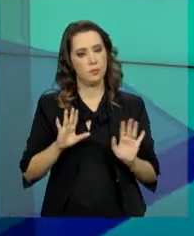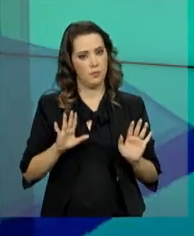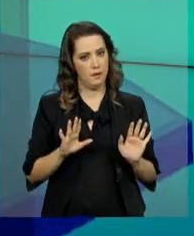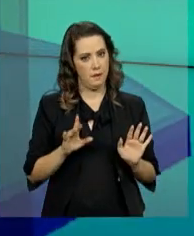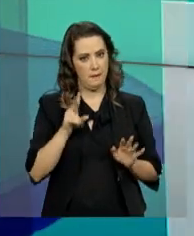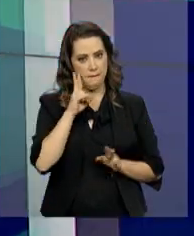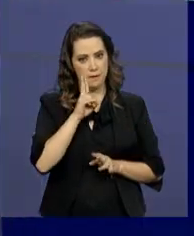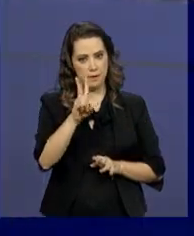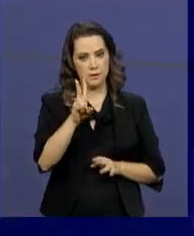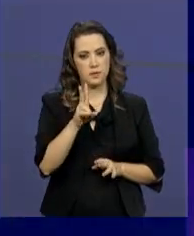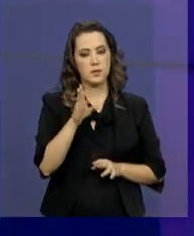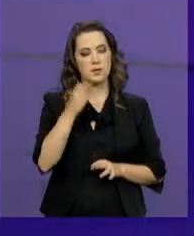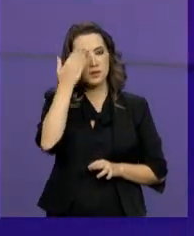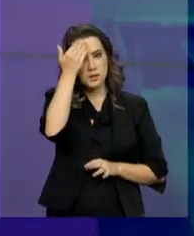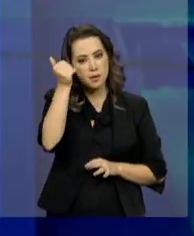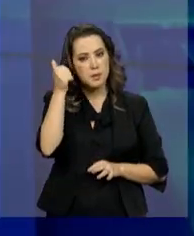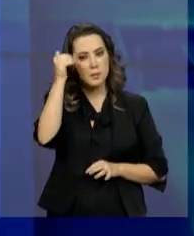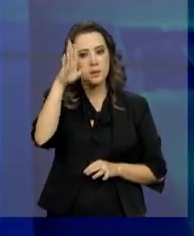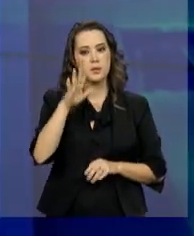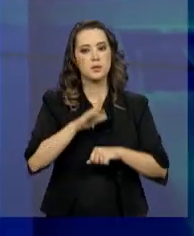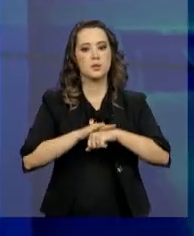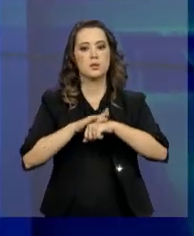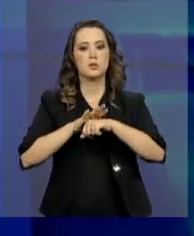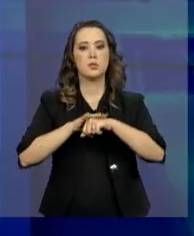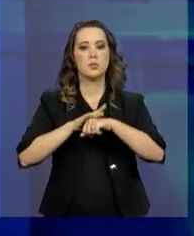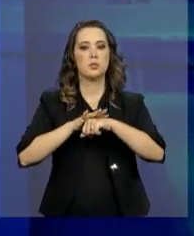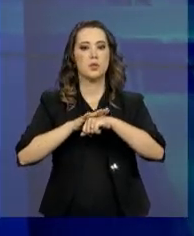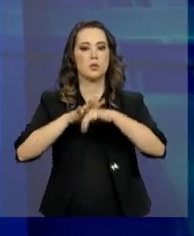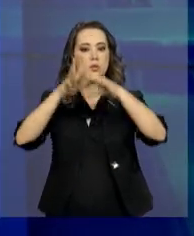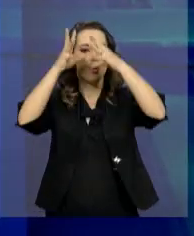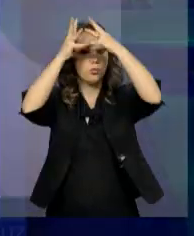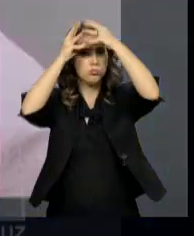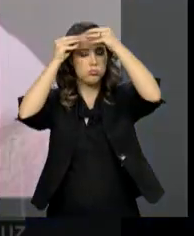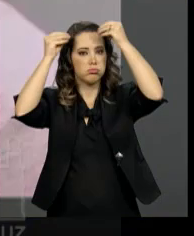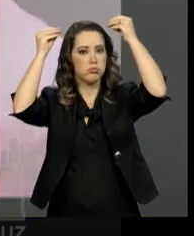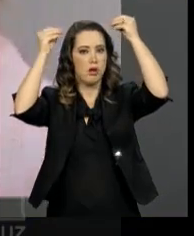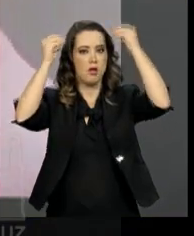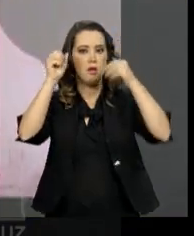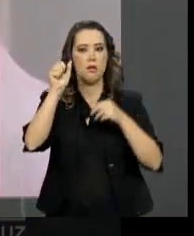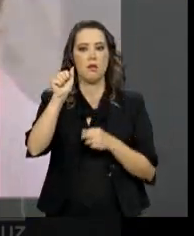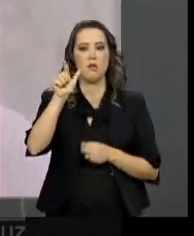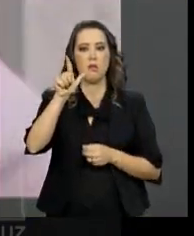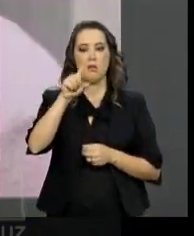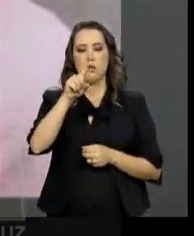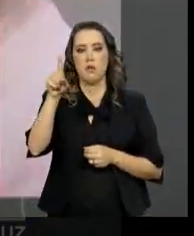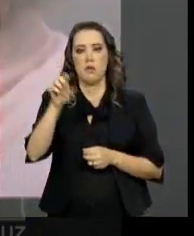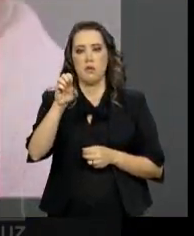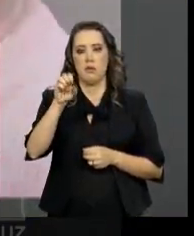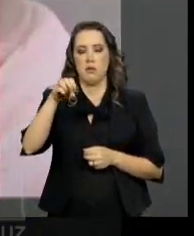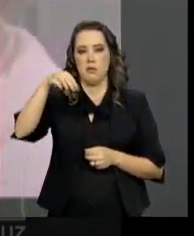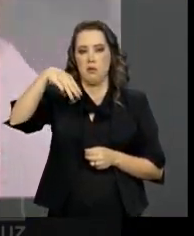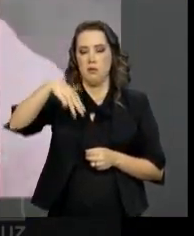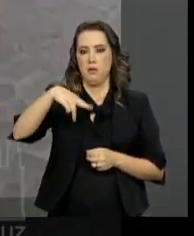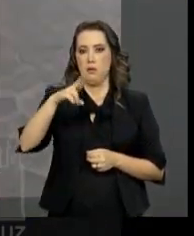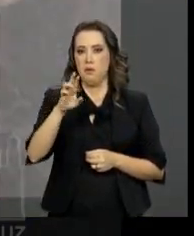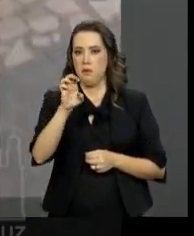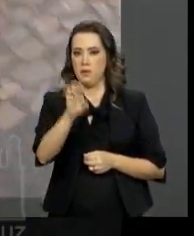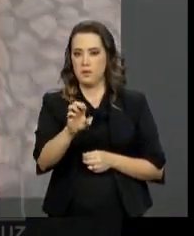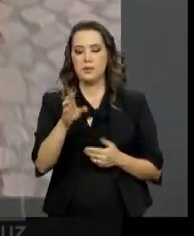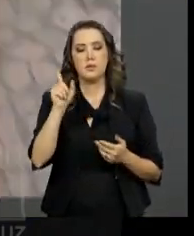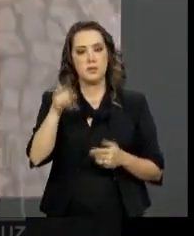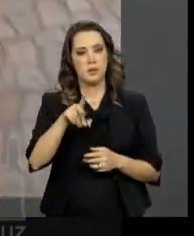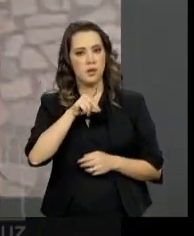você conhece mais sobre a doença de alzheimer hoje aqui na tv nbr hoje dia 21 de setembro é o dia nacional